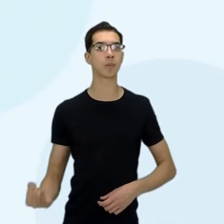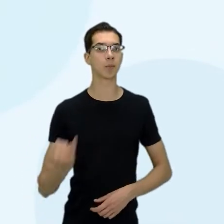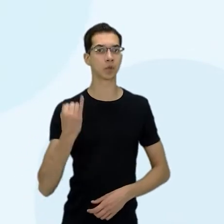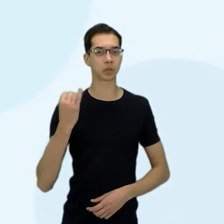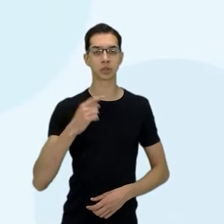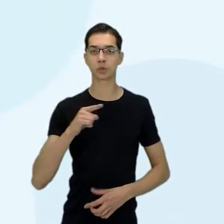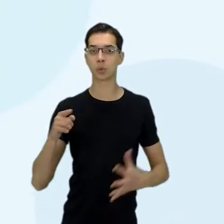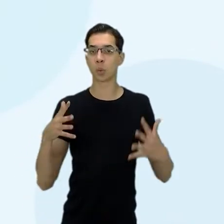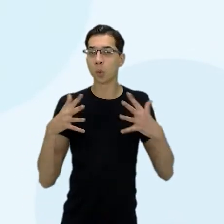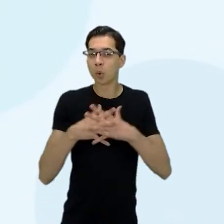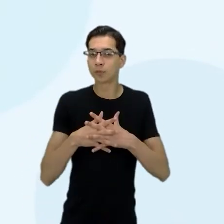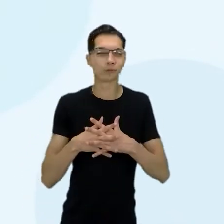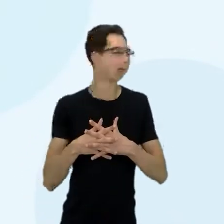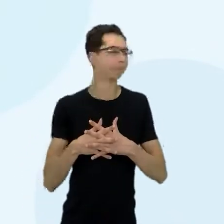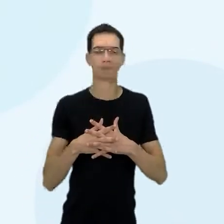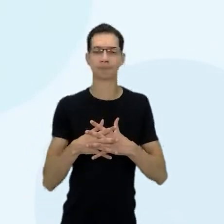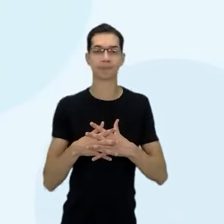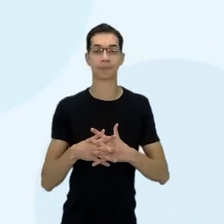mecânica